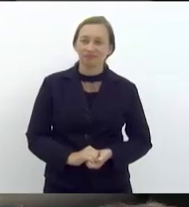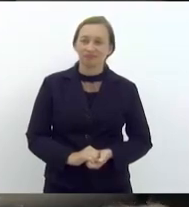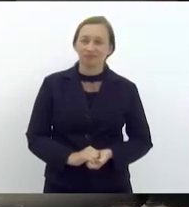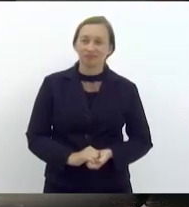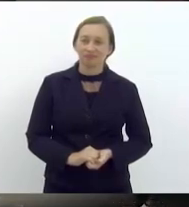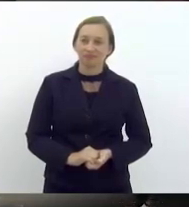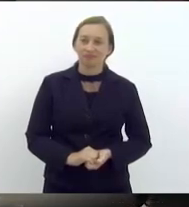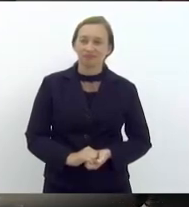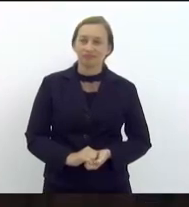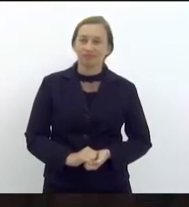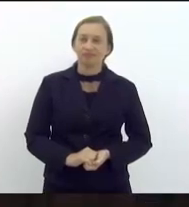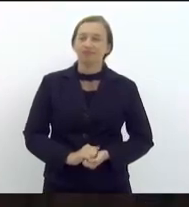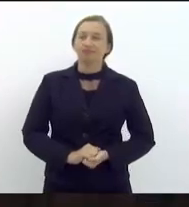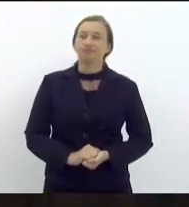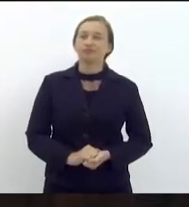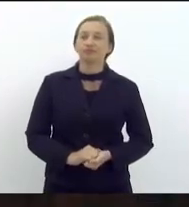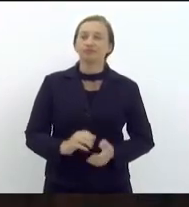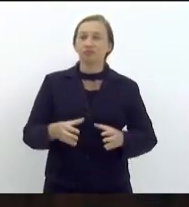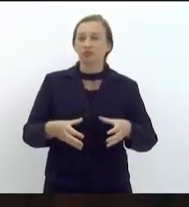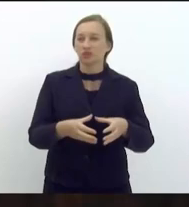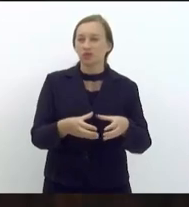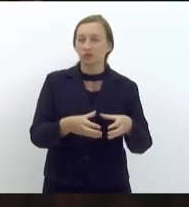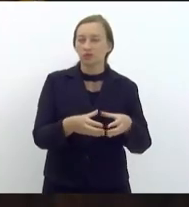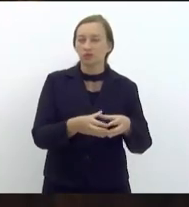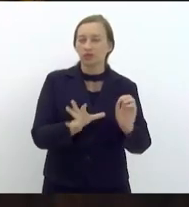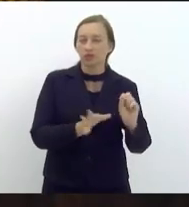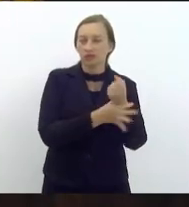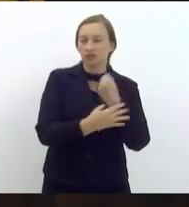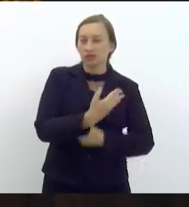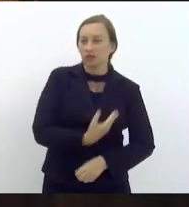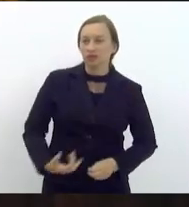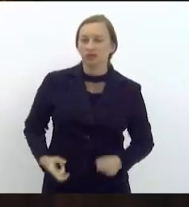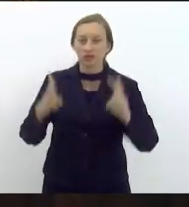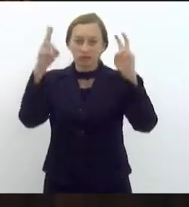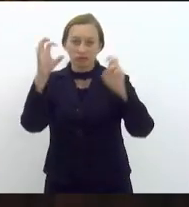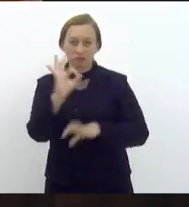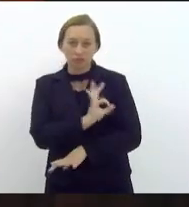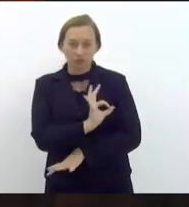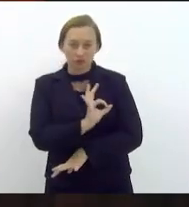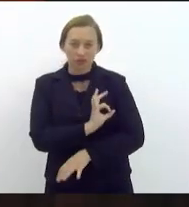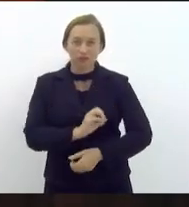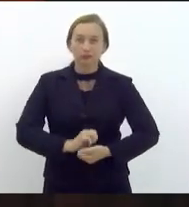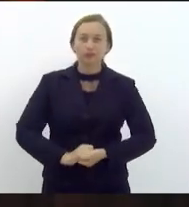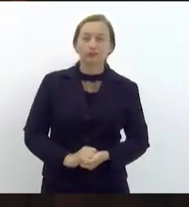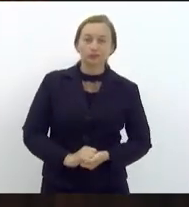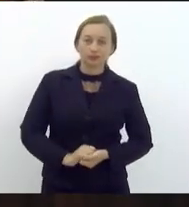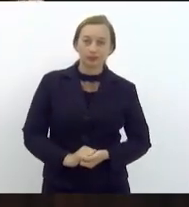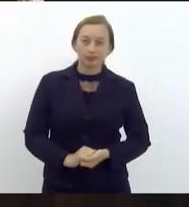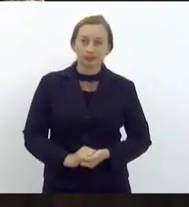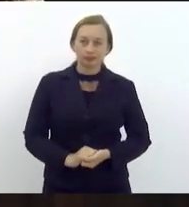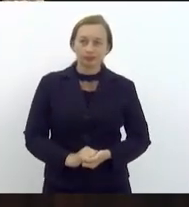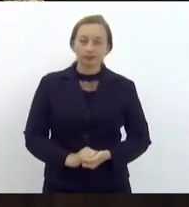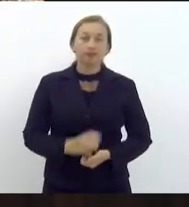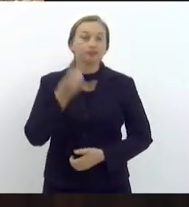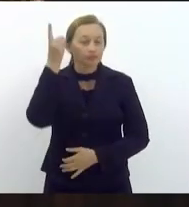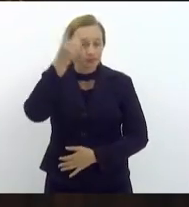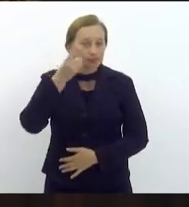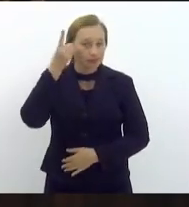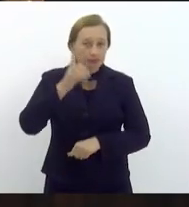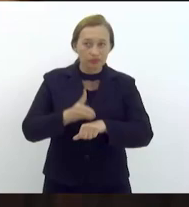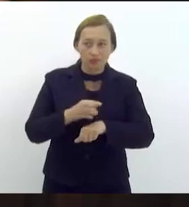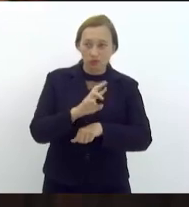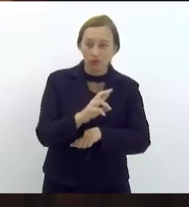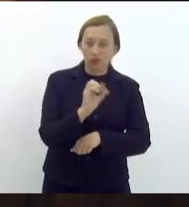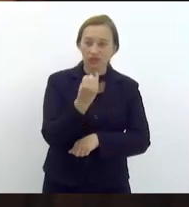para emitir parecer pela comissão de segurança pública e assuntos de polícia Deputado Dr